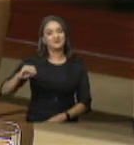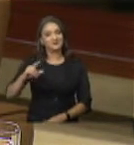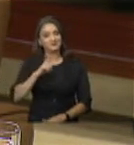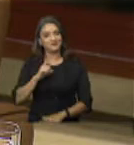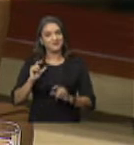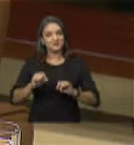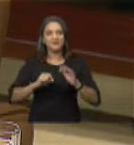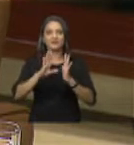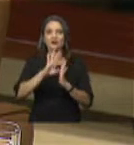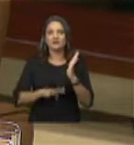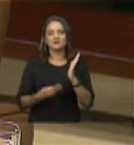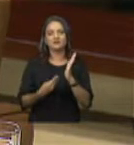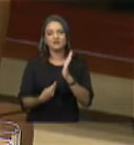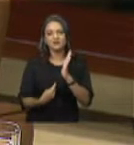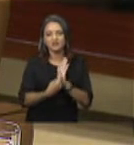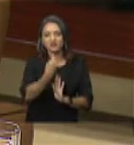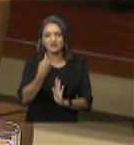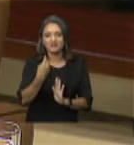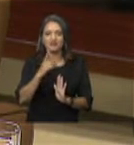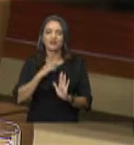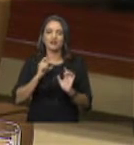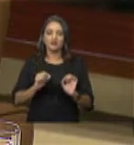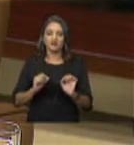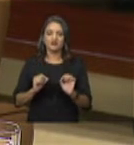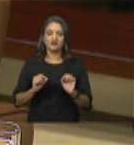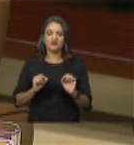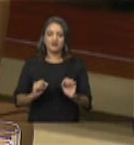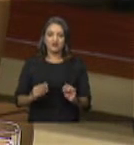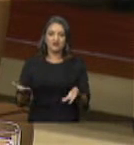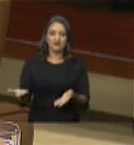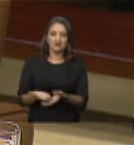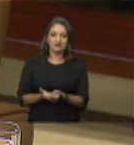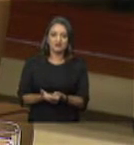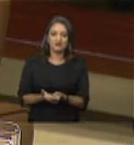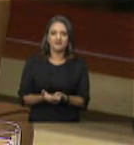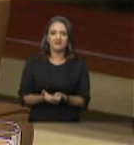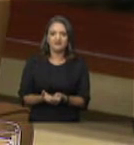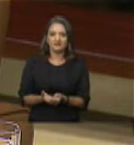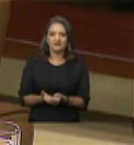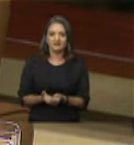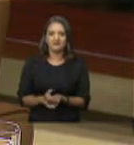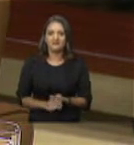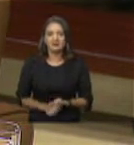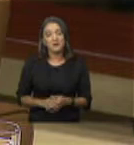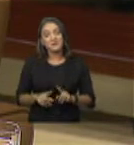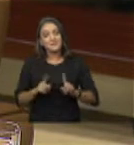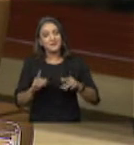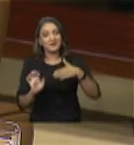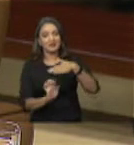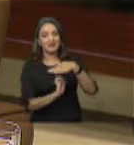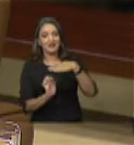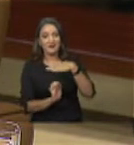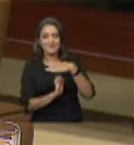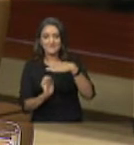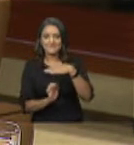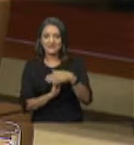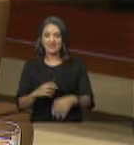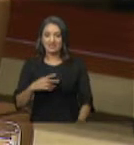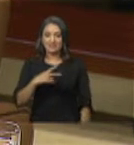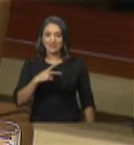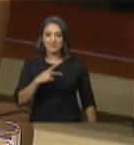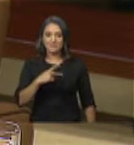na inicial da ação ordinária de repetição de independência a empresa Caraíba